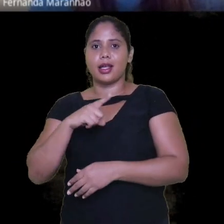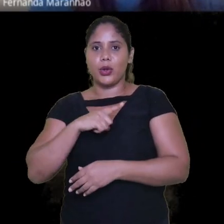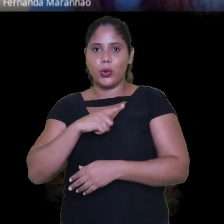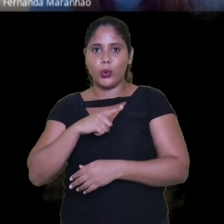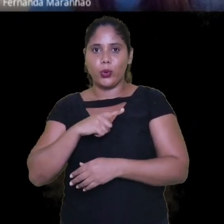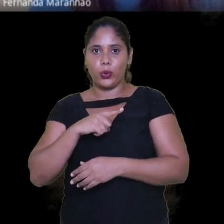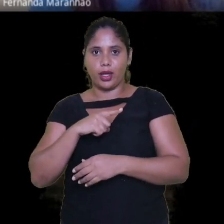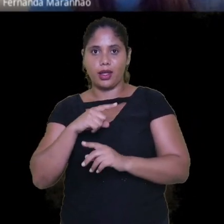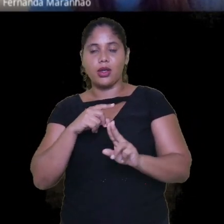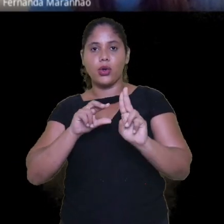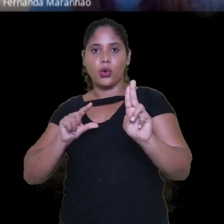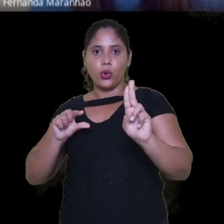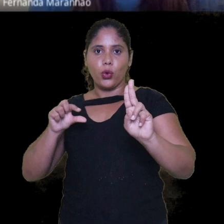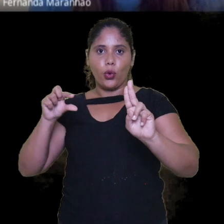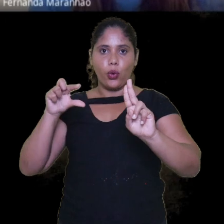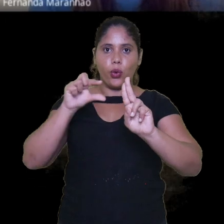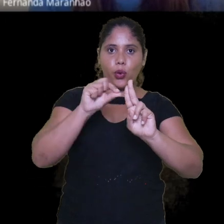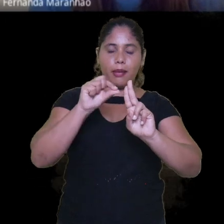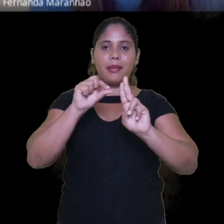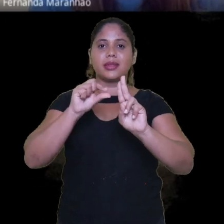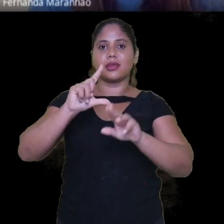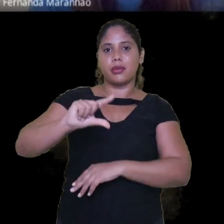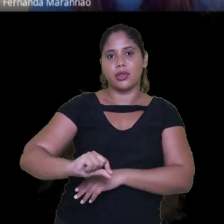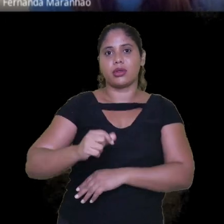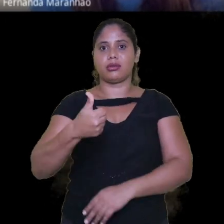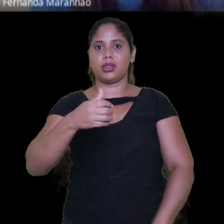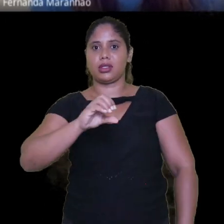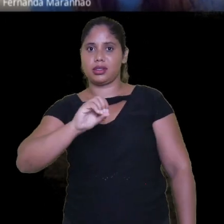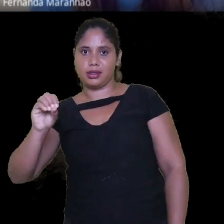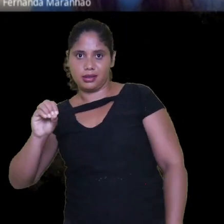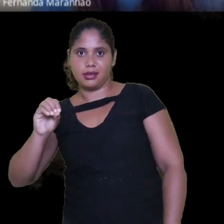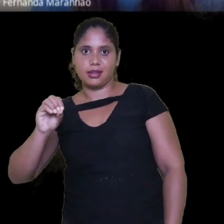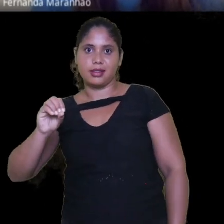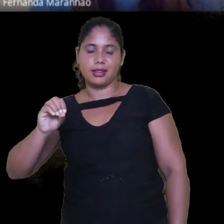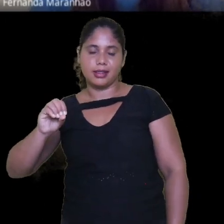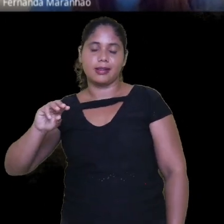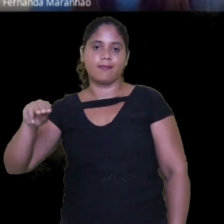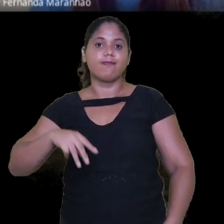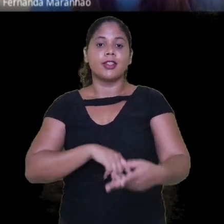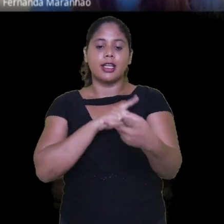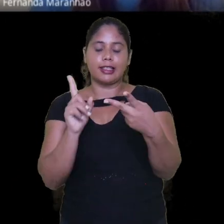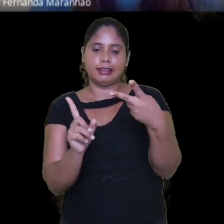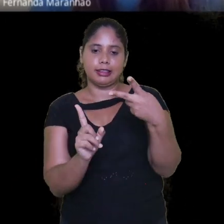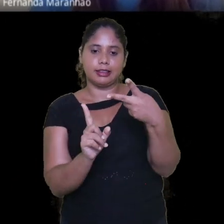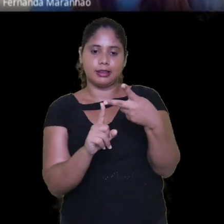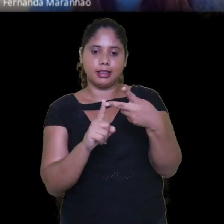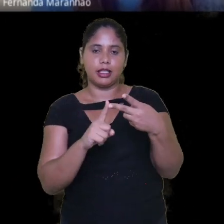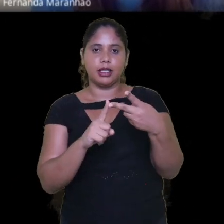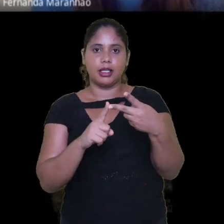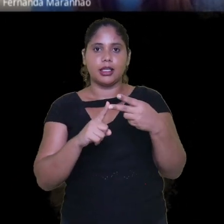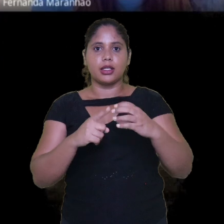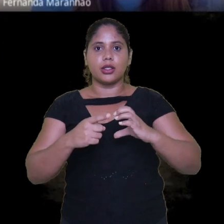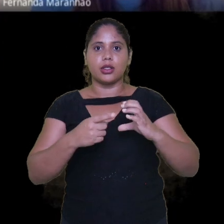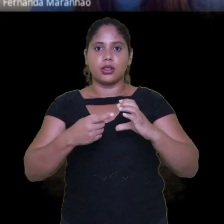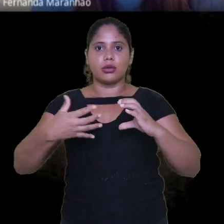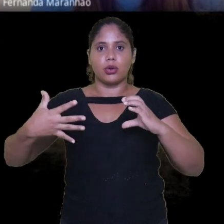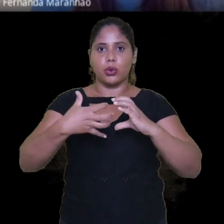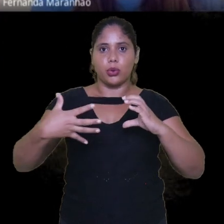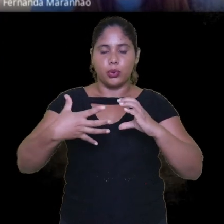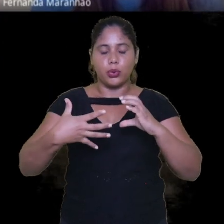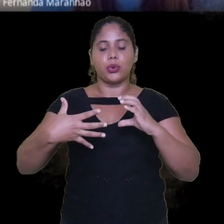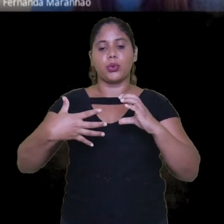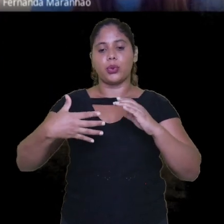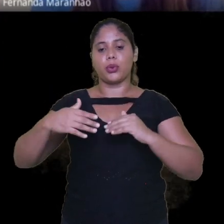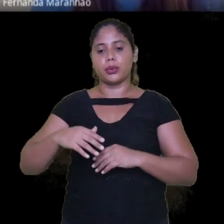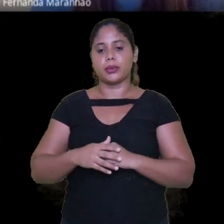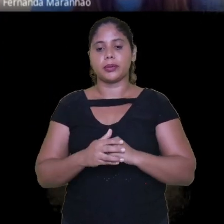que é a primeira coluna, em que o controle pressórico é recomendado, inclusive, pelo CHAPT Trial, que é um